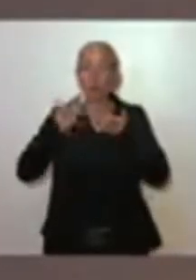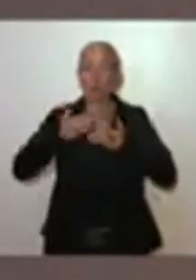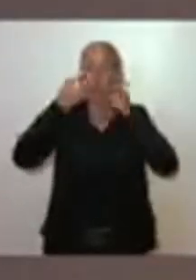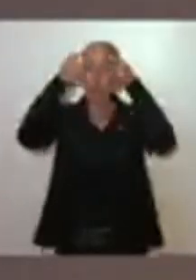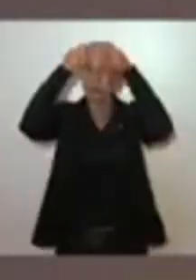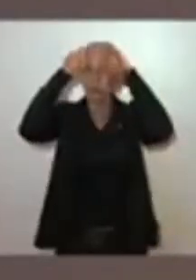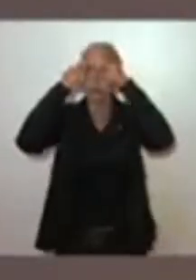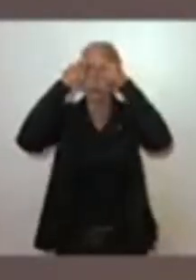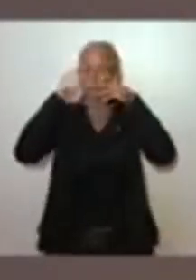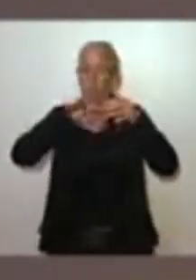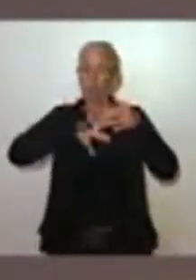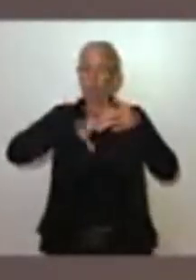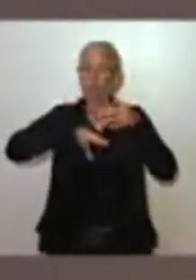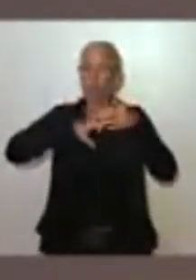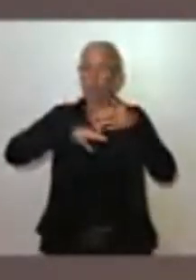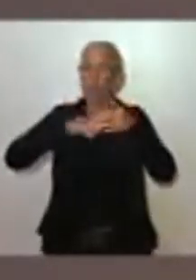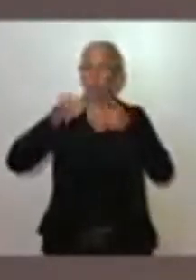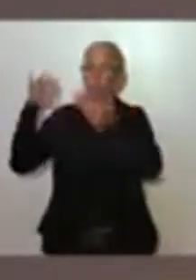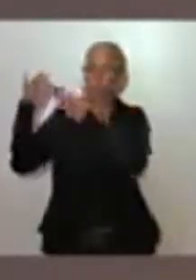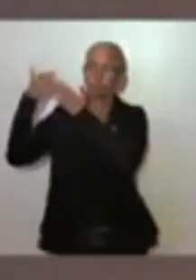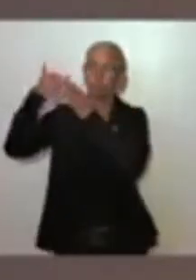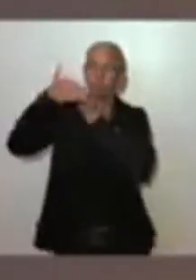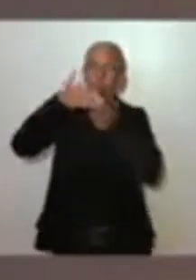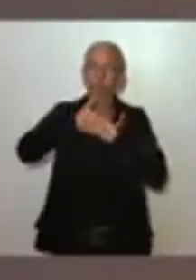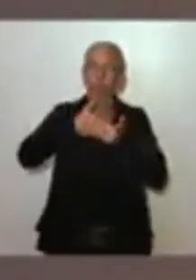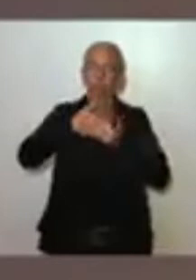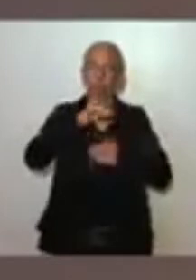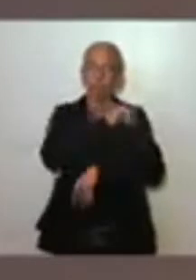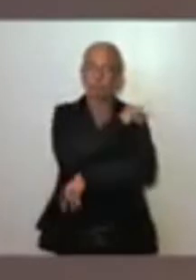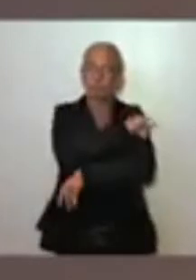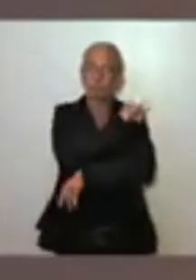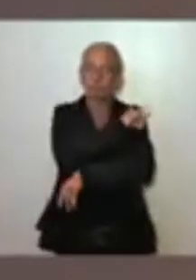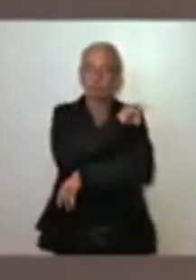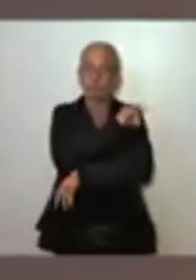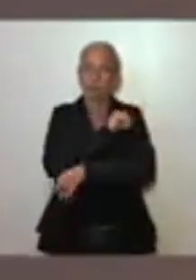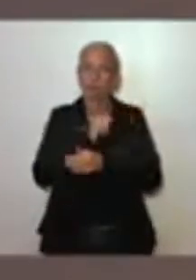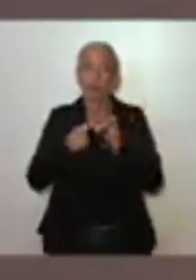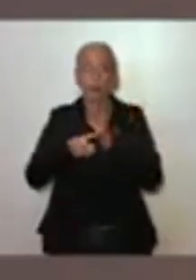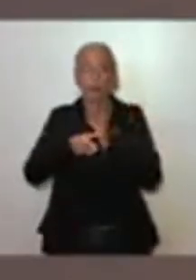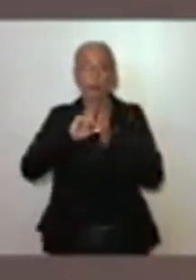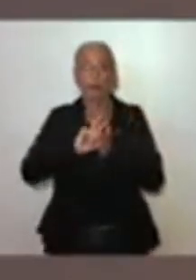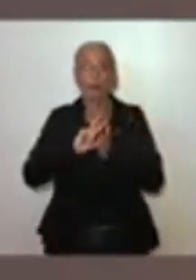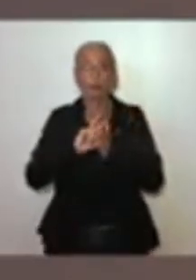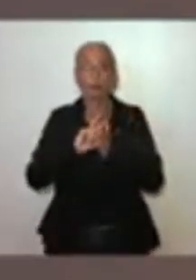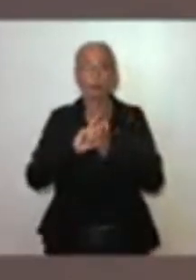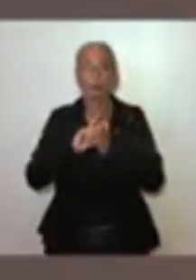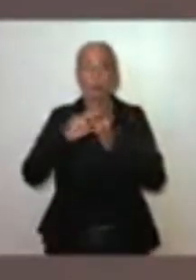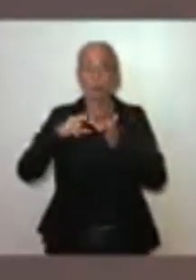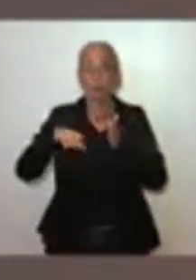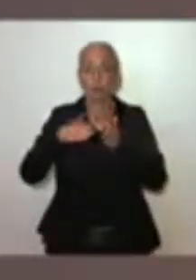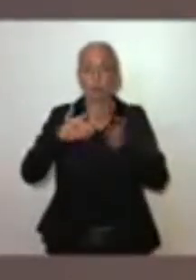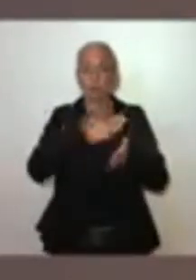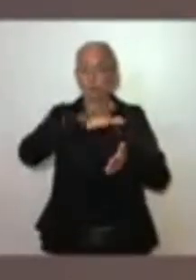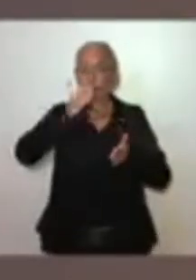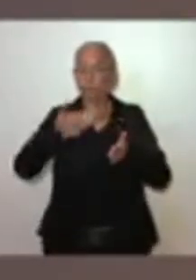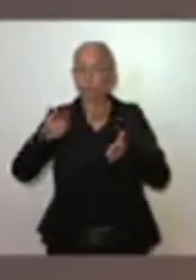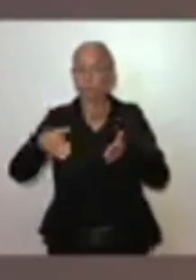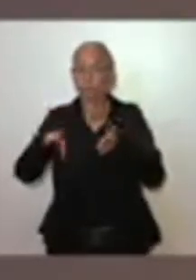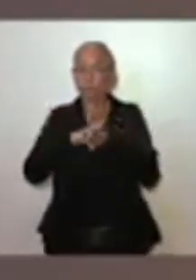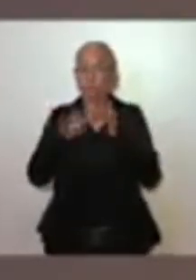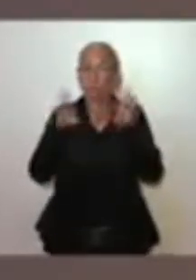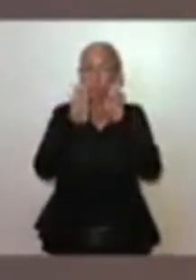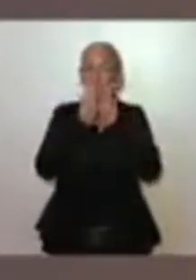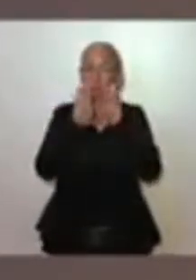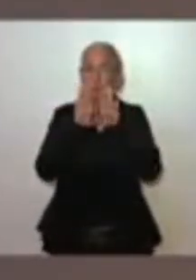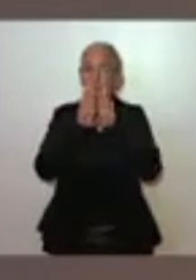para o Rio de Janeiro e antes disso os portos eram fechados como